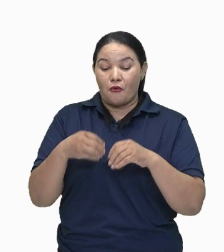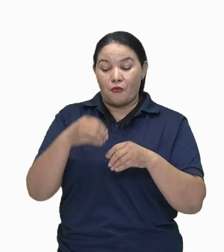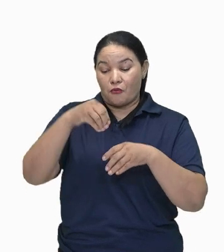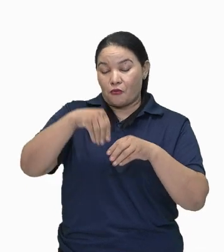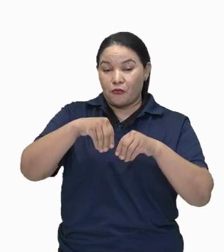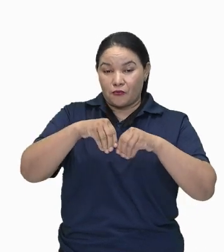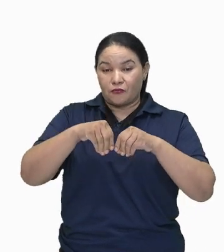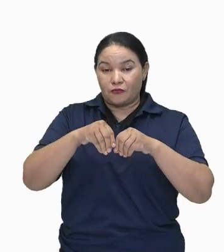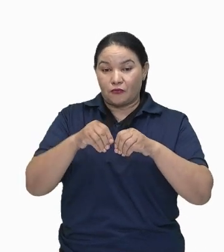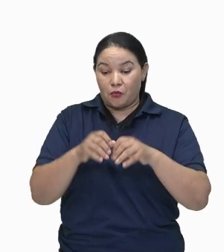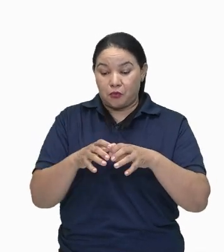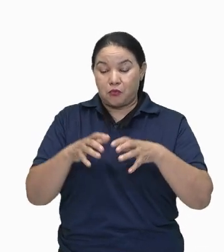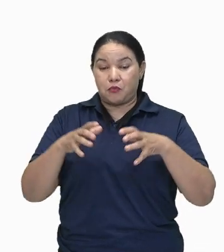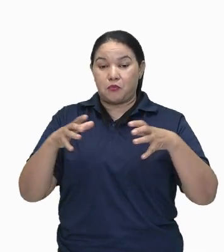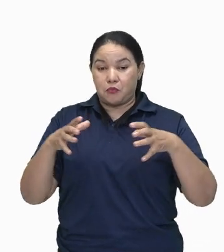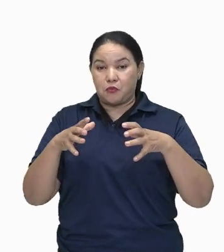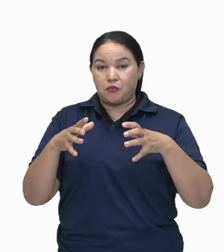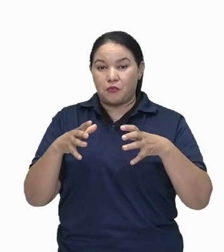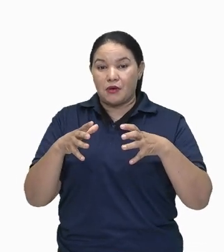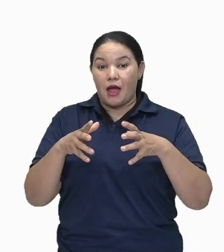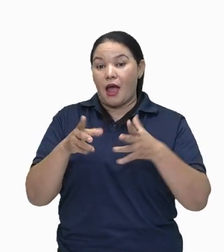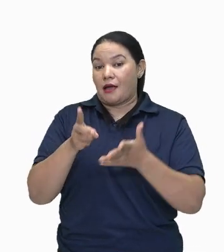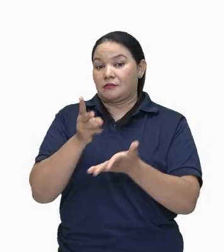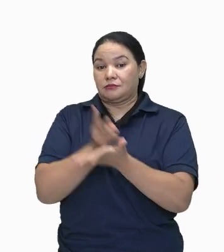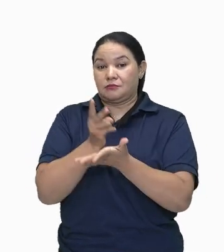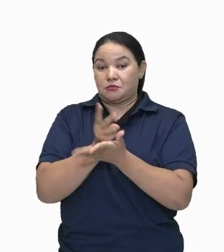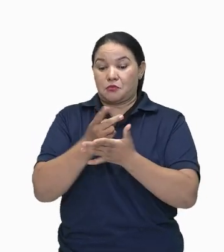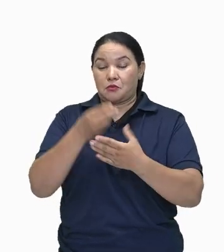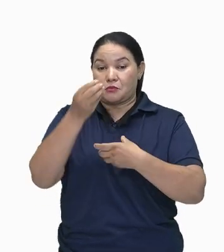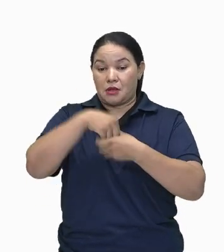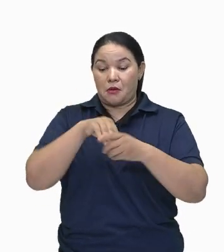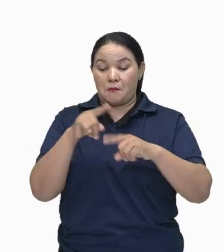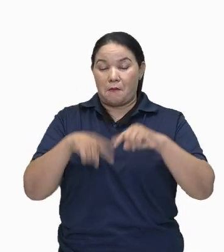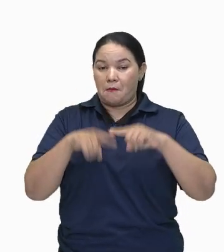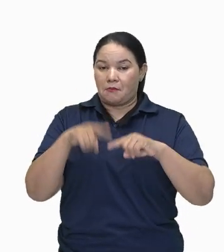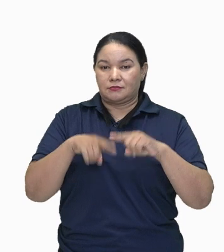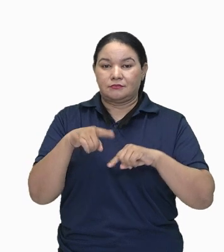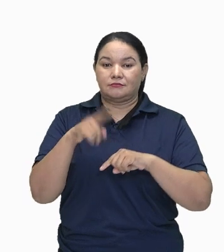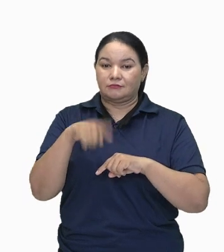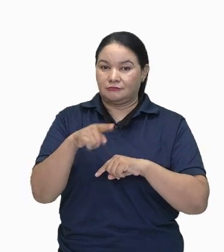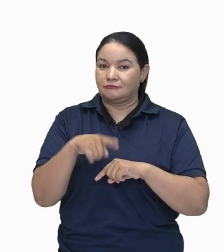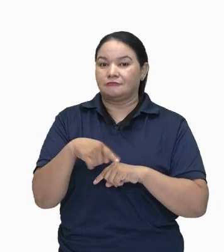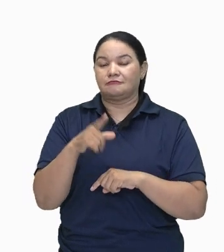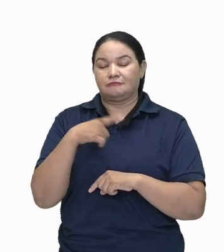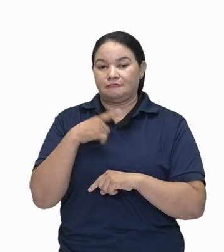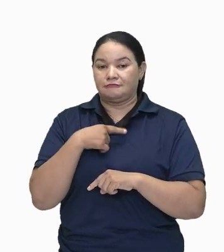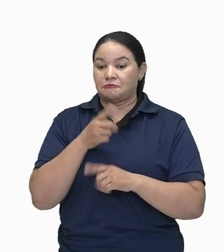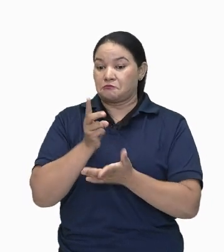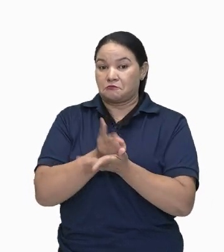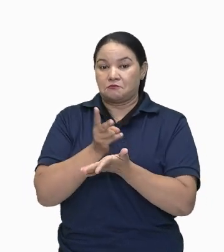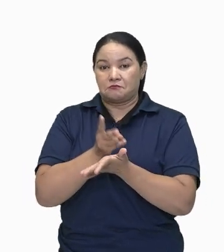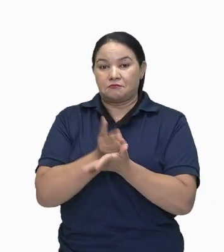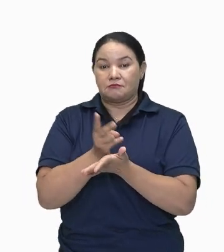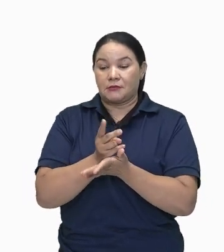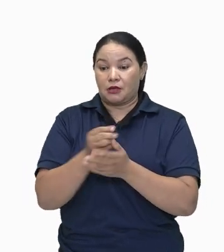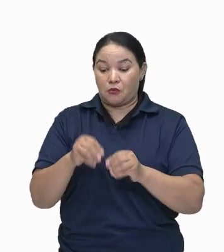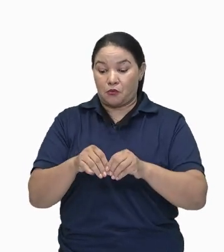sempre terá uma composição fixa de micro-organismos, que são geralmente